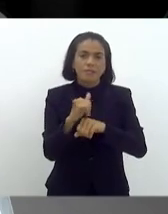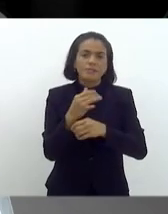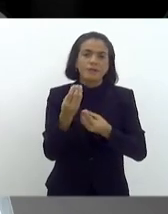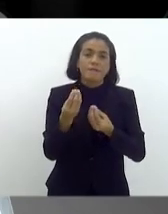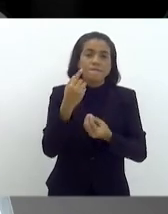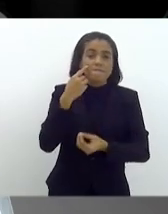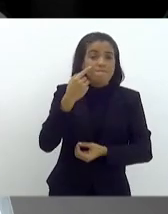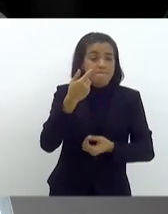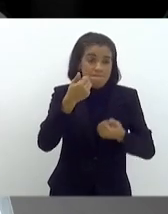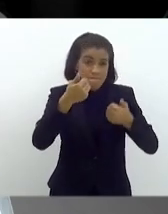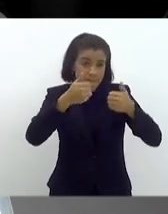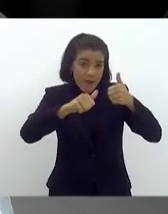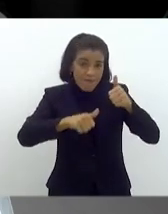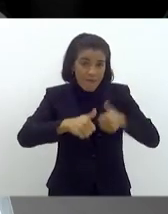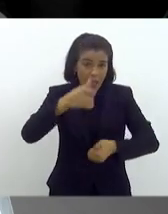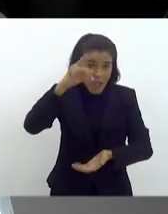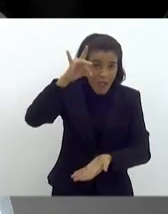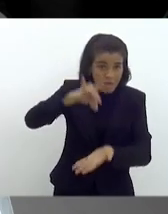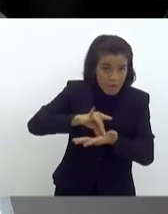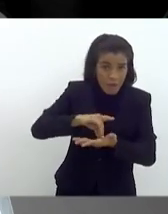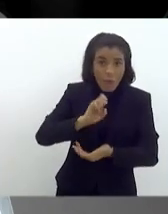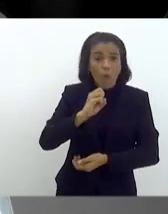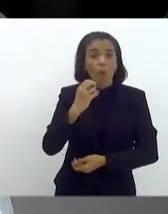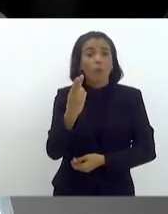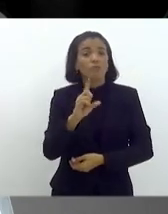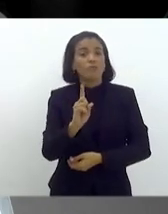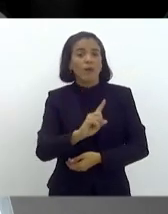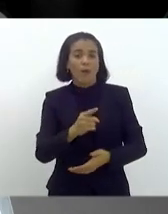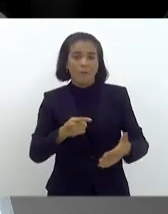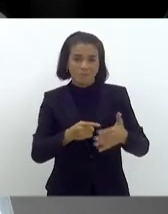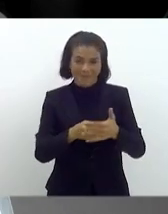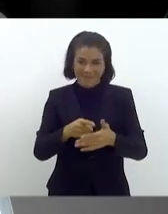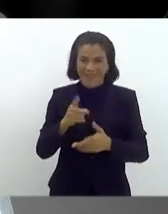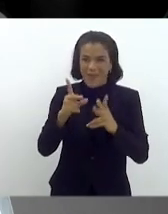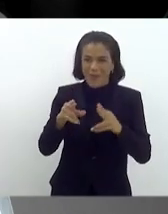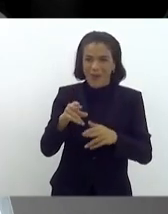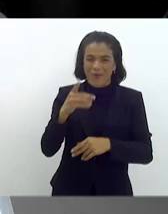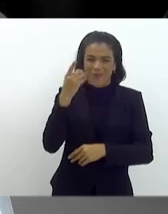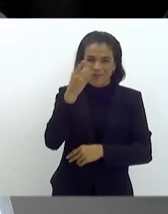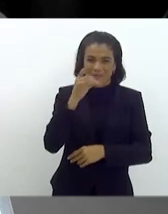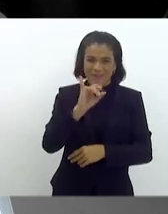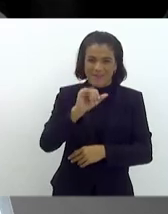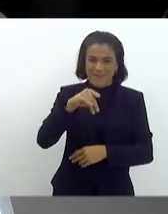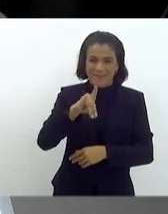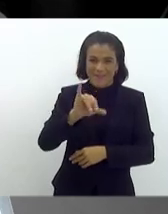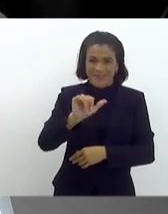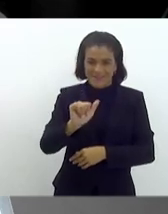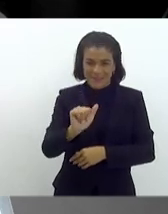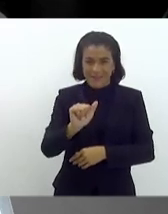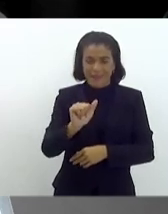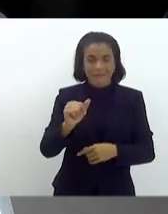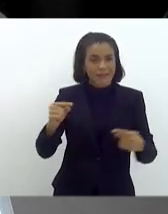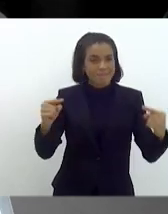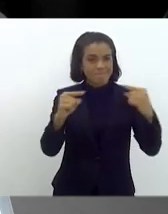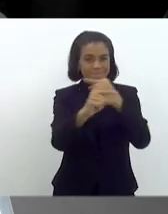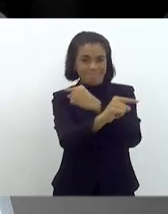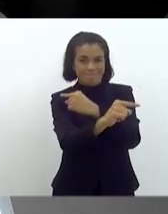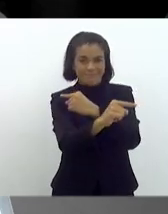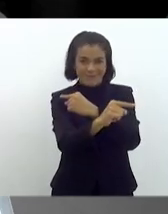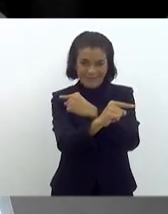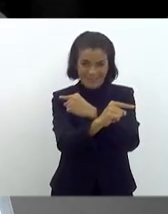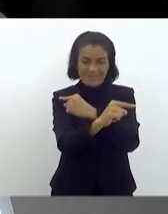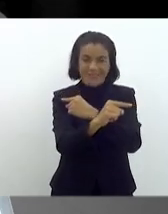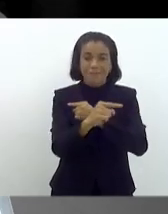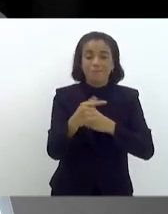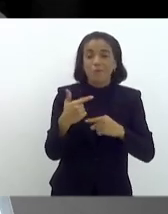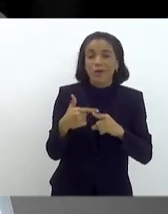autenticidade porque as duas abordagens né tanto da deputada índia quanto a sua elas vão em diretrizes Opostas elas vão de